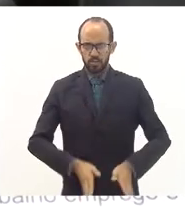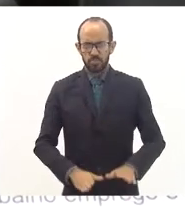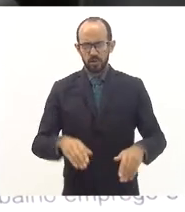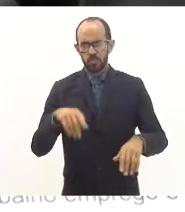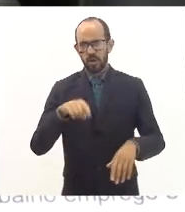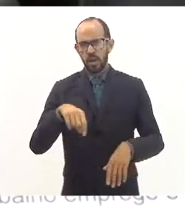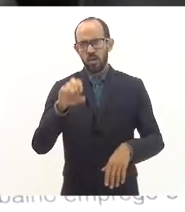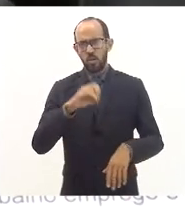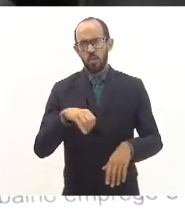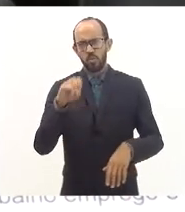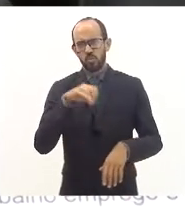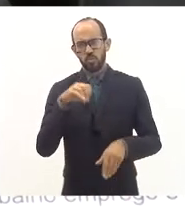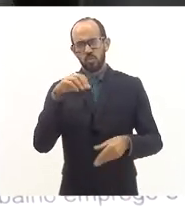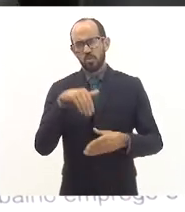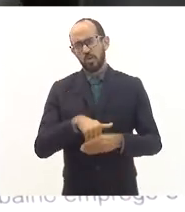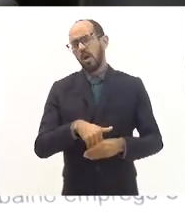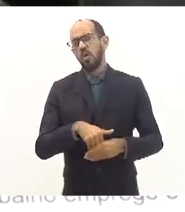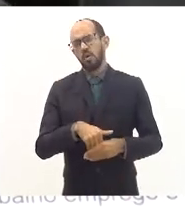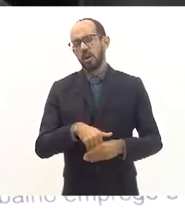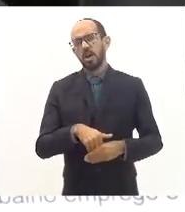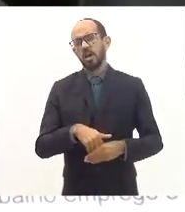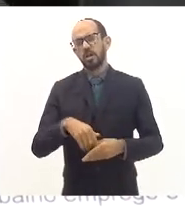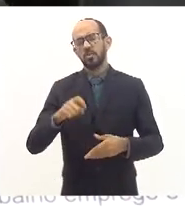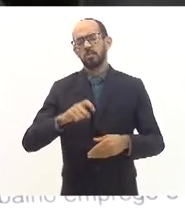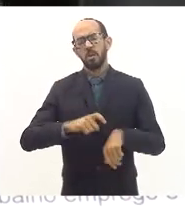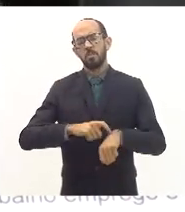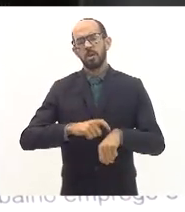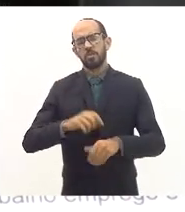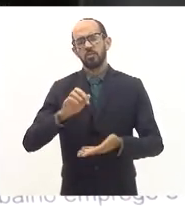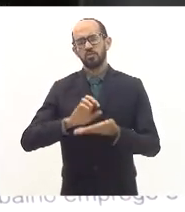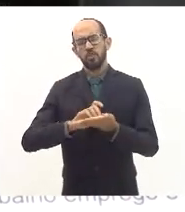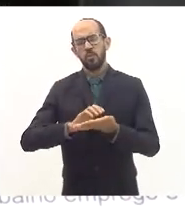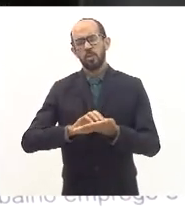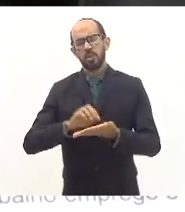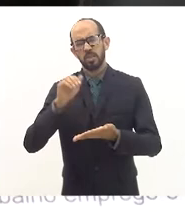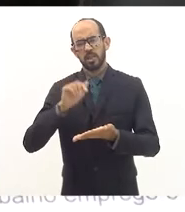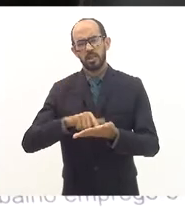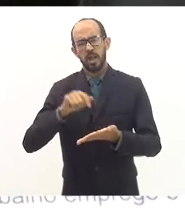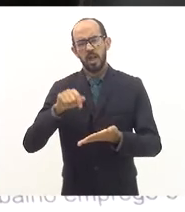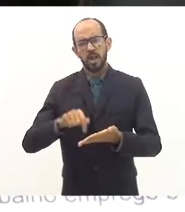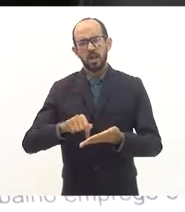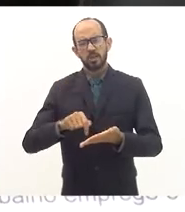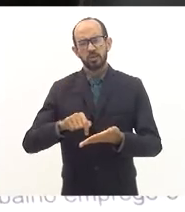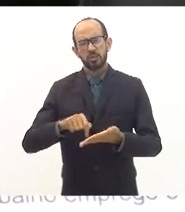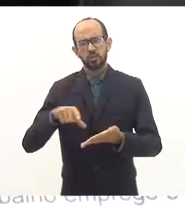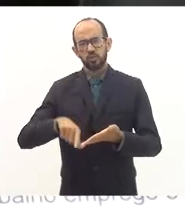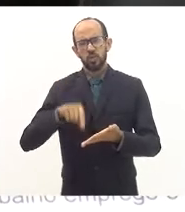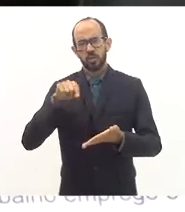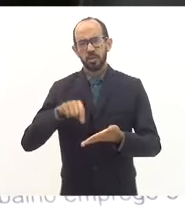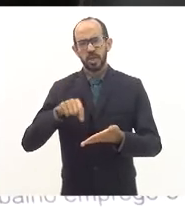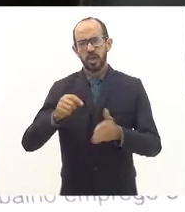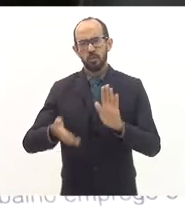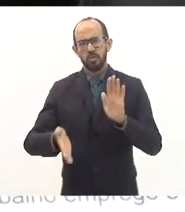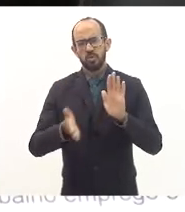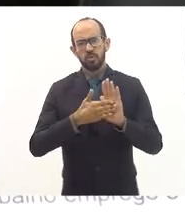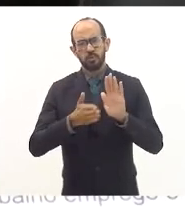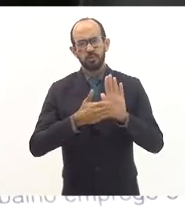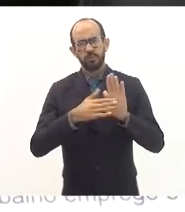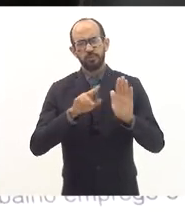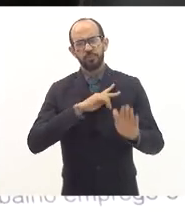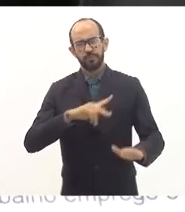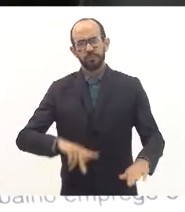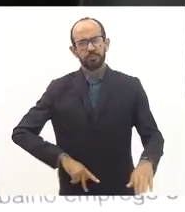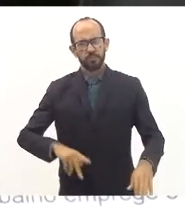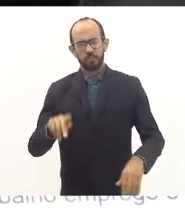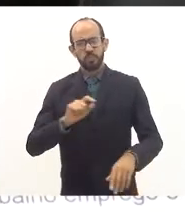de outubro, nas urnas, a oportunidade que nós temos no Plano Nacional de eleger um candidato a presidente da